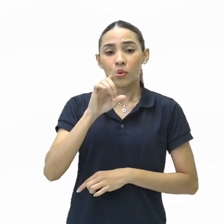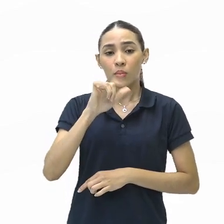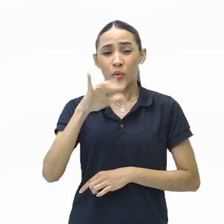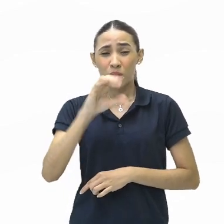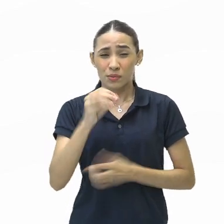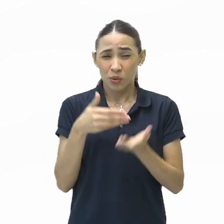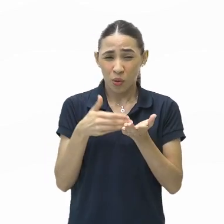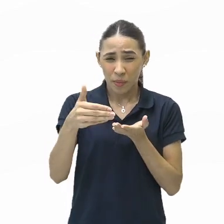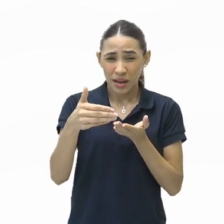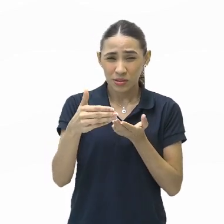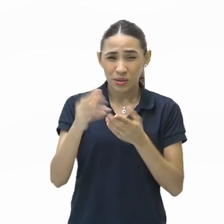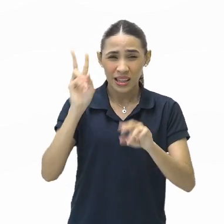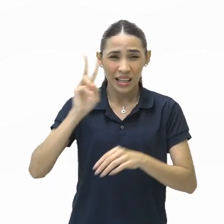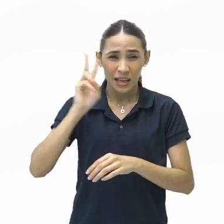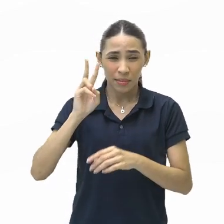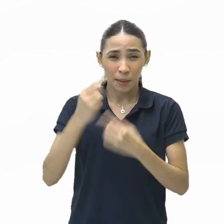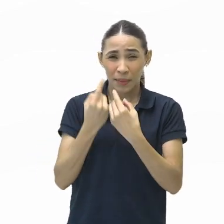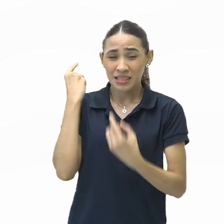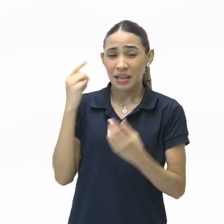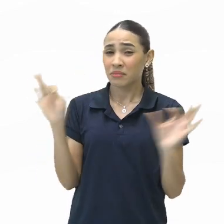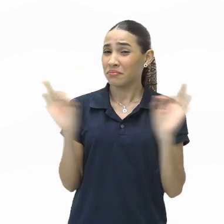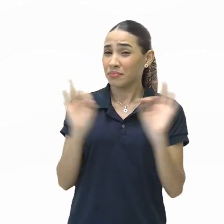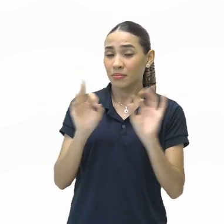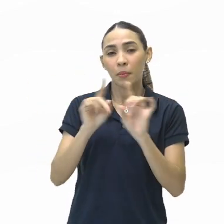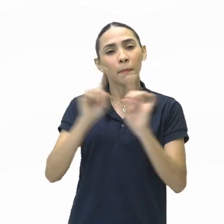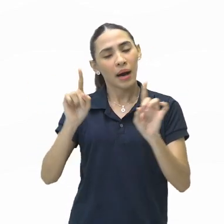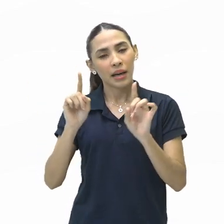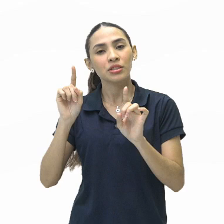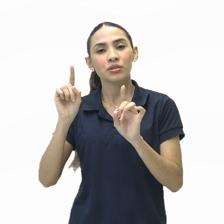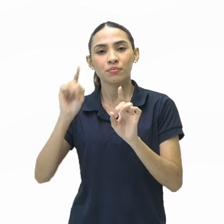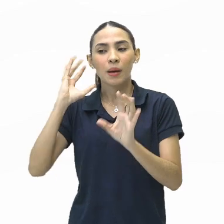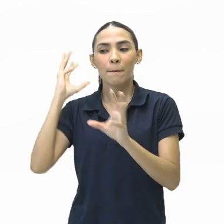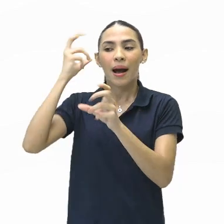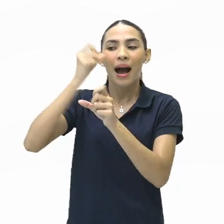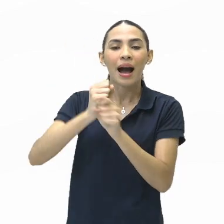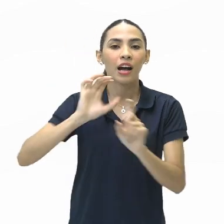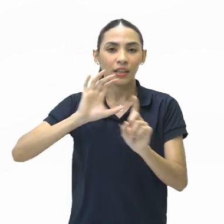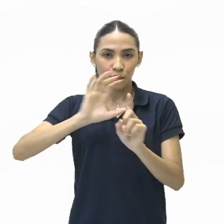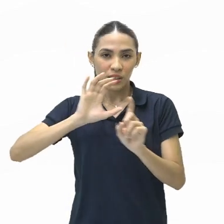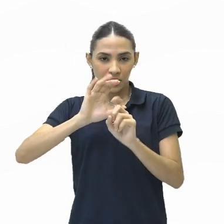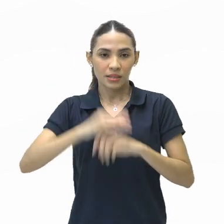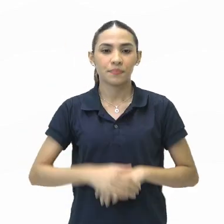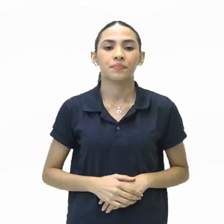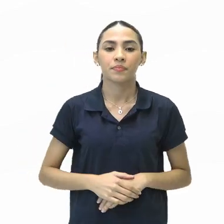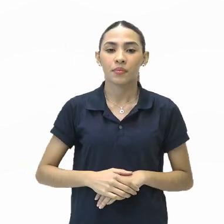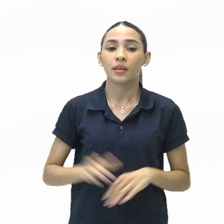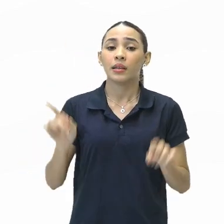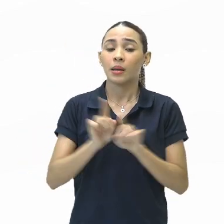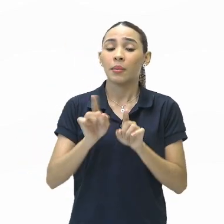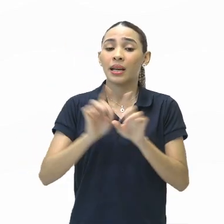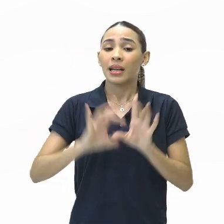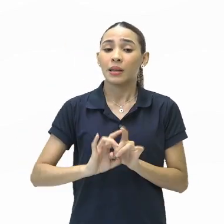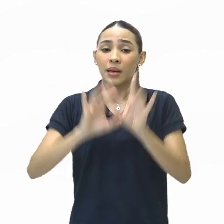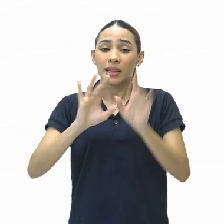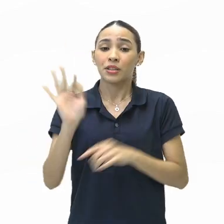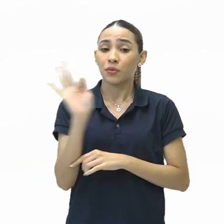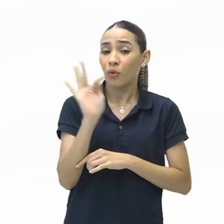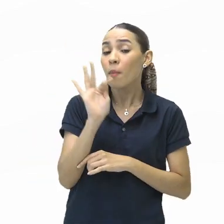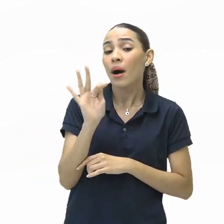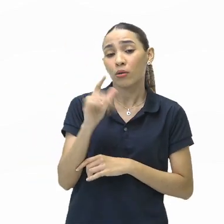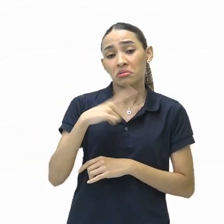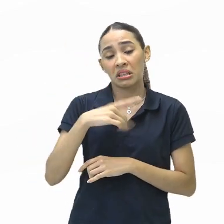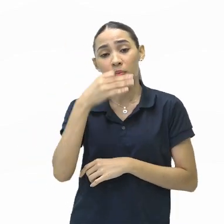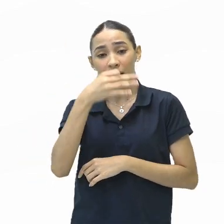queriam nada no passado, mas aqui eles vão pegar um pouco dessa influência, tá? Oposição à liberdade formal, tá? Então,